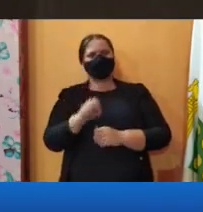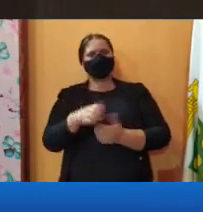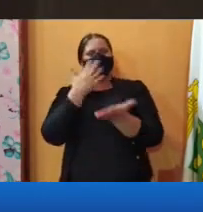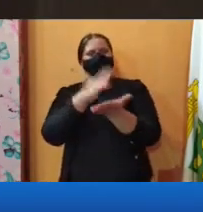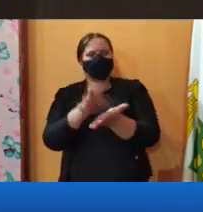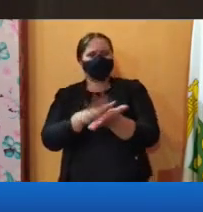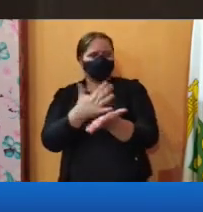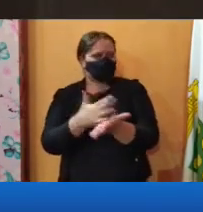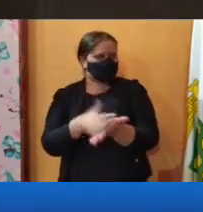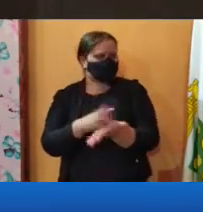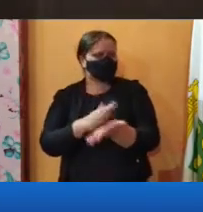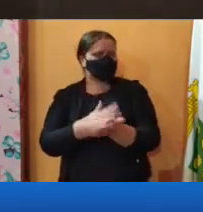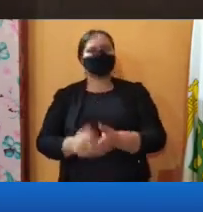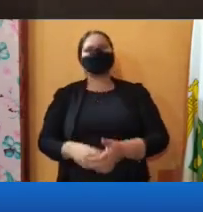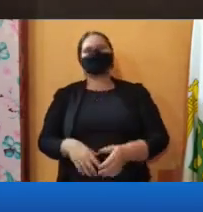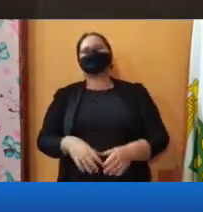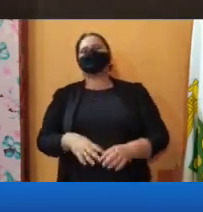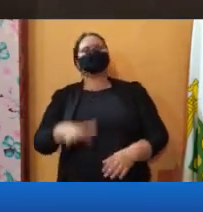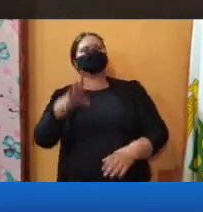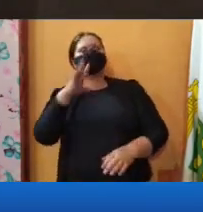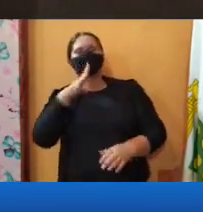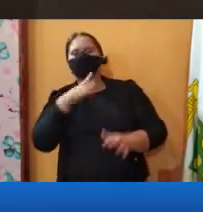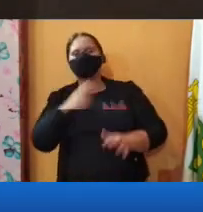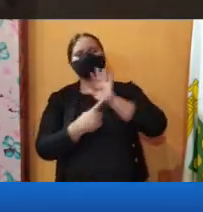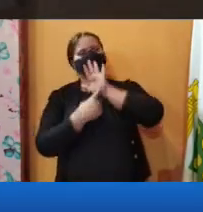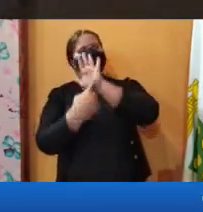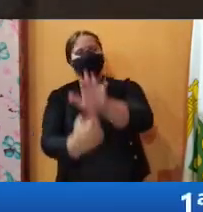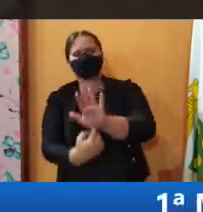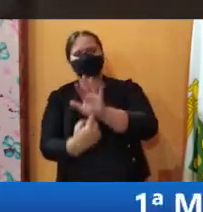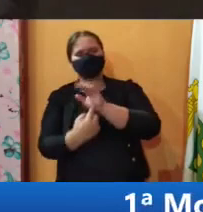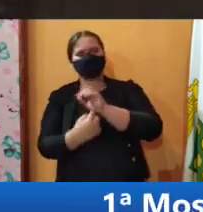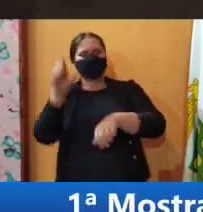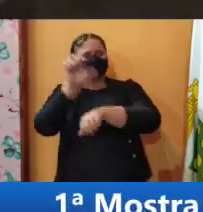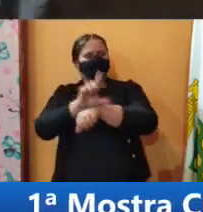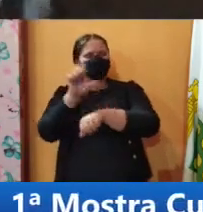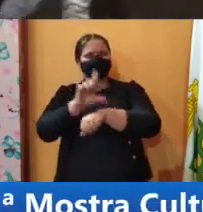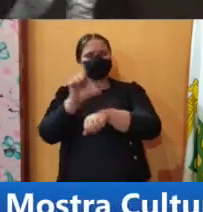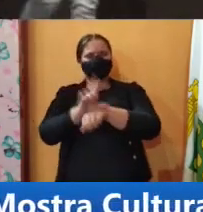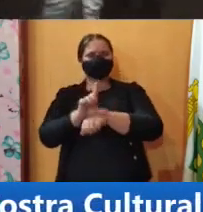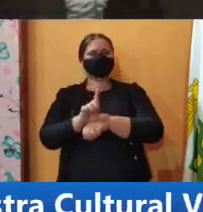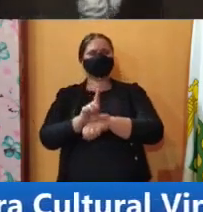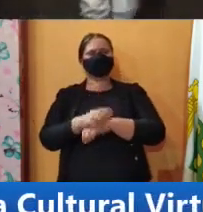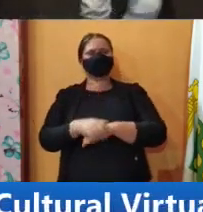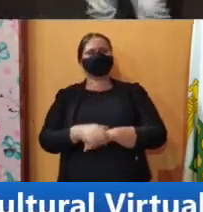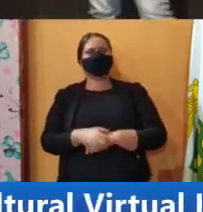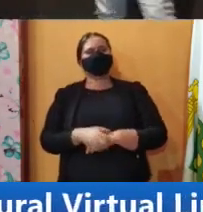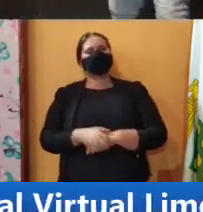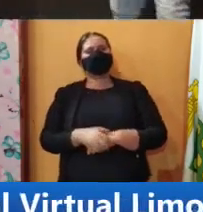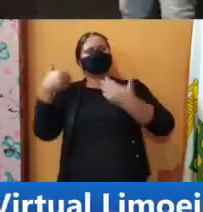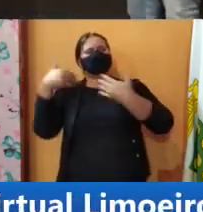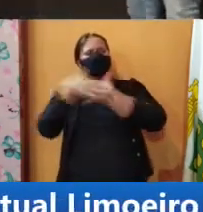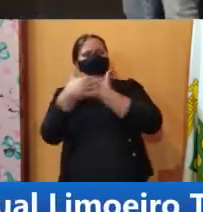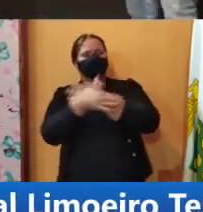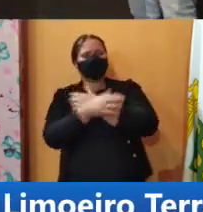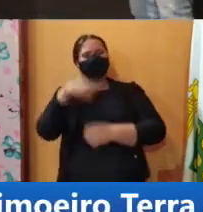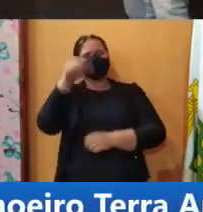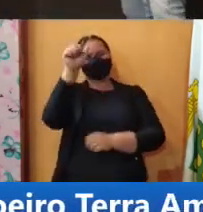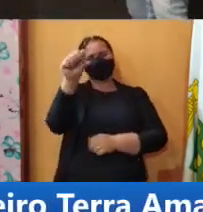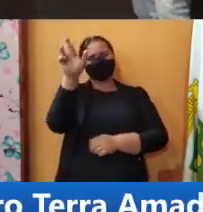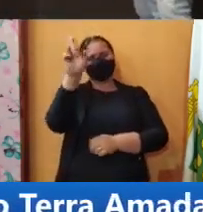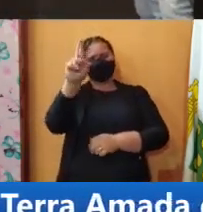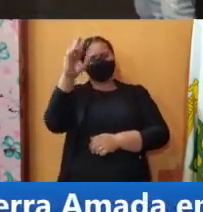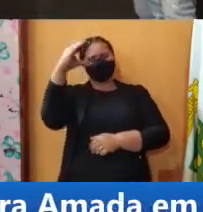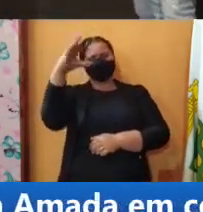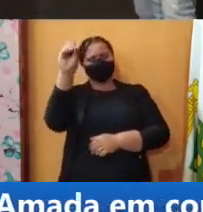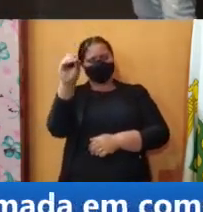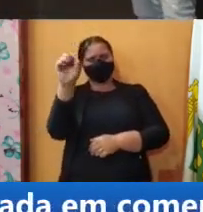a cara de Limoeiro, né? Lá fora aí é conhecido. Eu estive em Arco Verde e o pessoal só falava nele. O pessoal de Arco